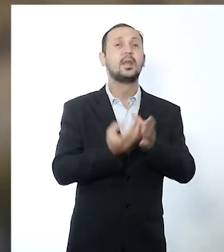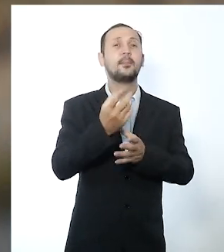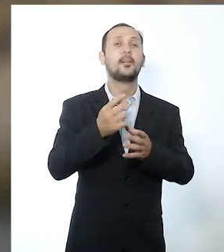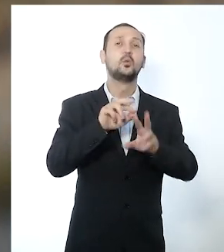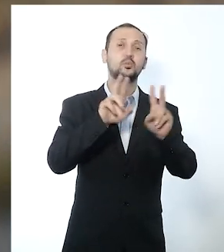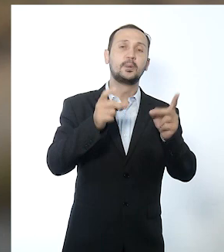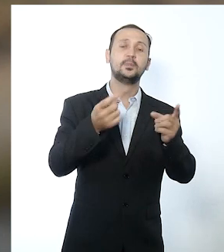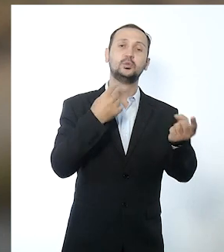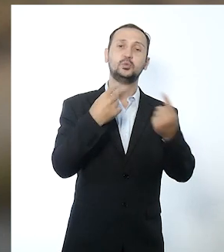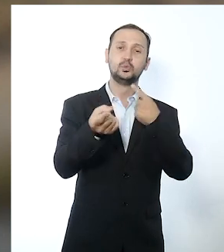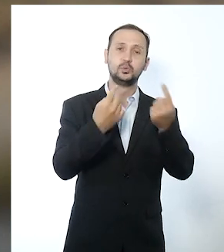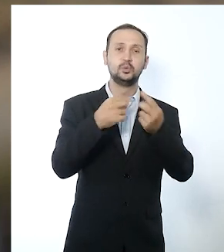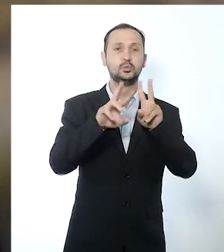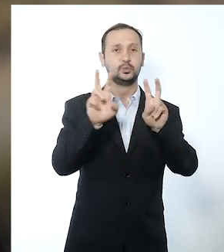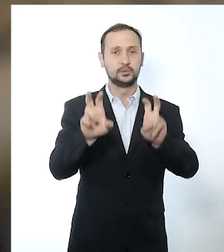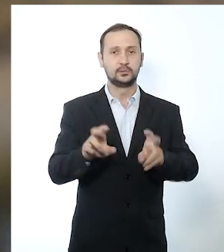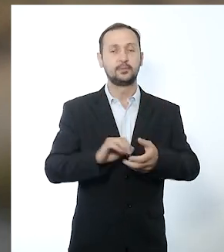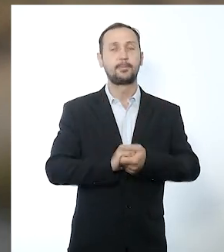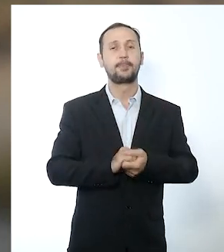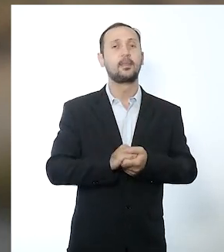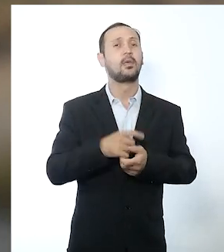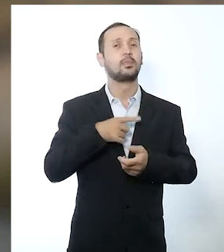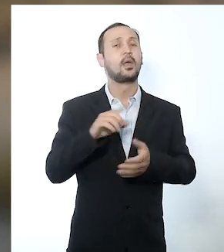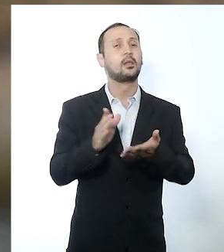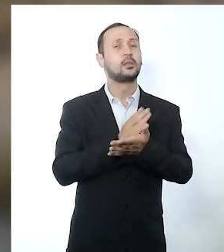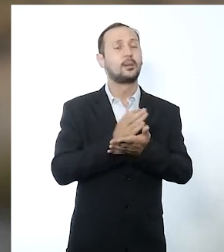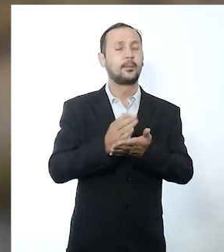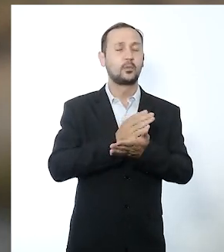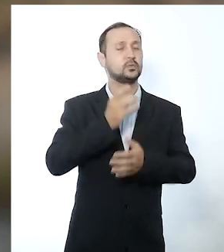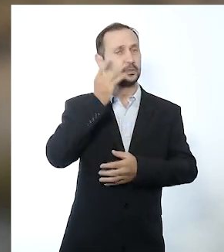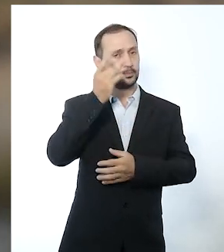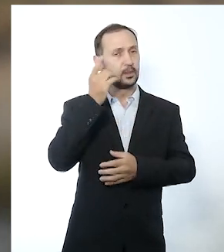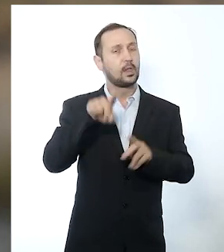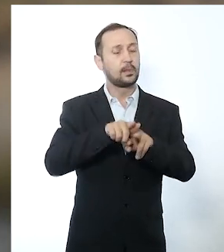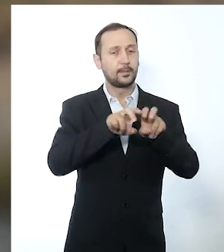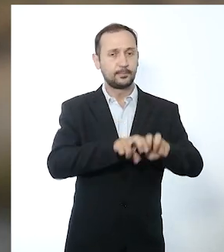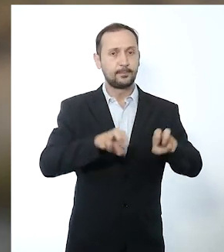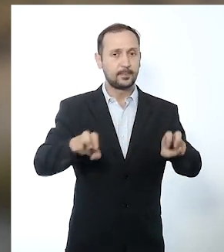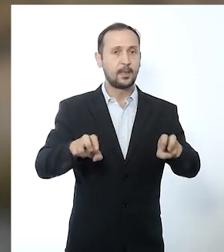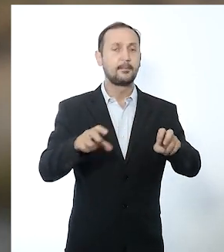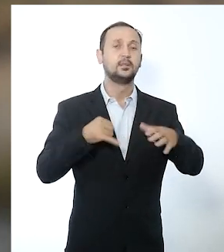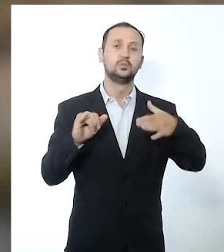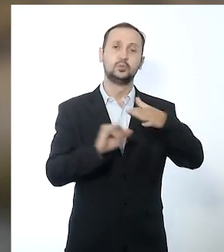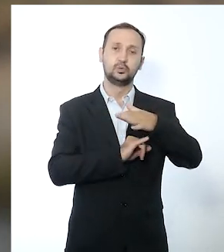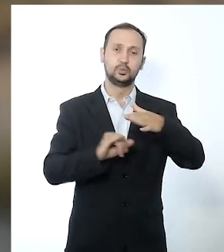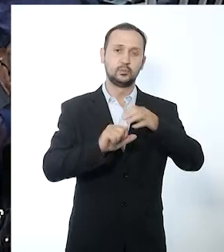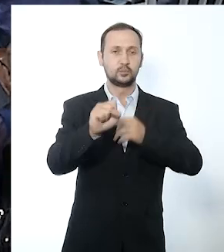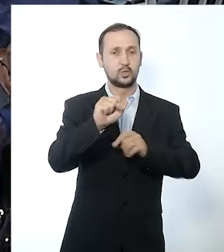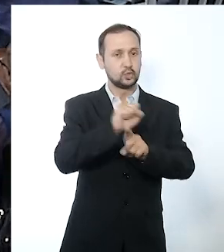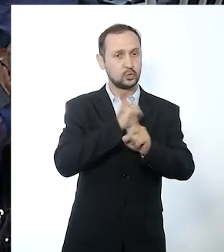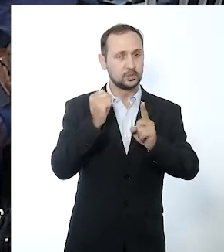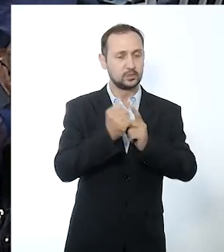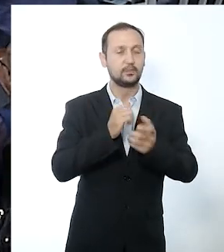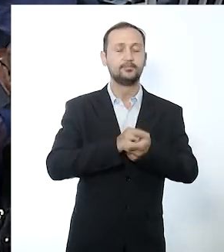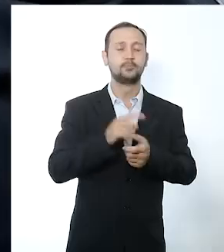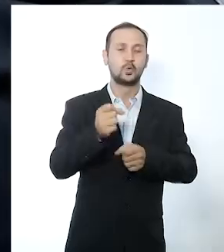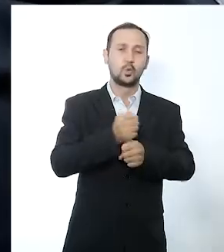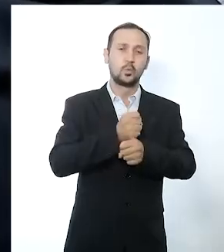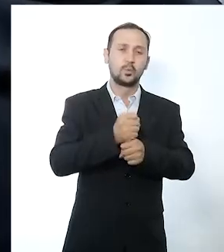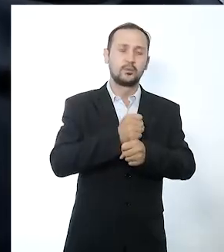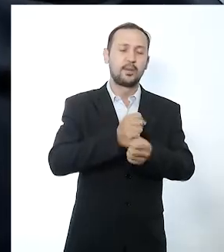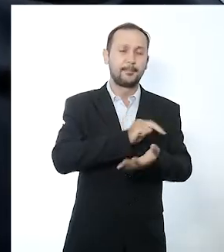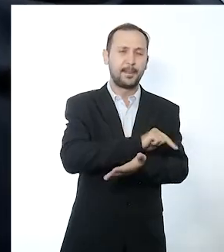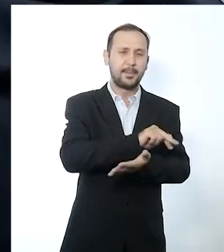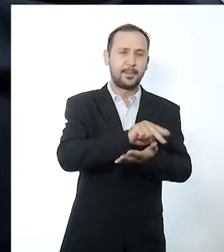para debater determinados assuntos. Além de deputados, são compostas por membros da sociedade civil. Ao longo do ano,